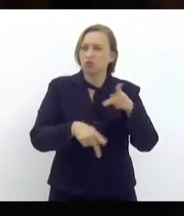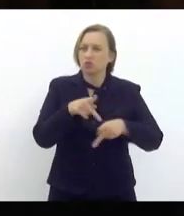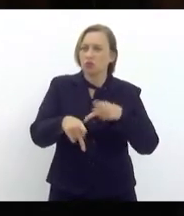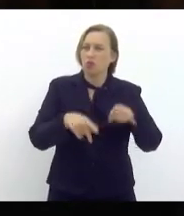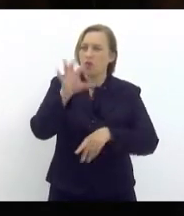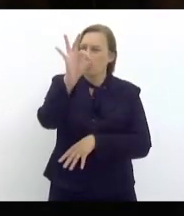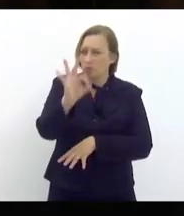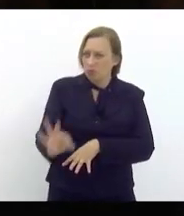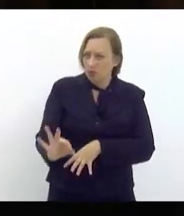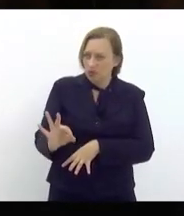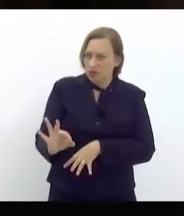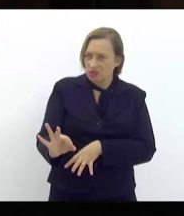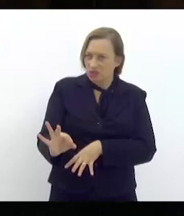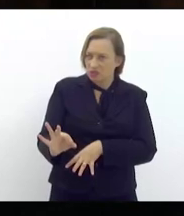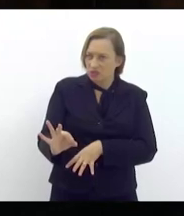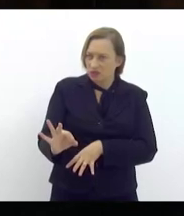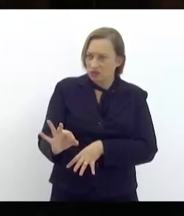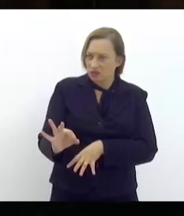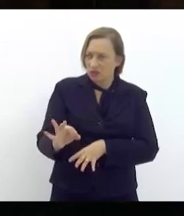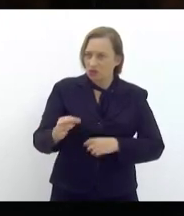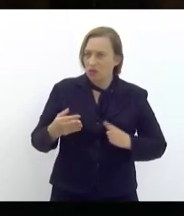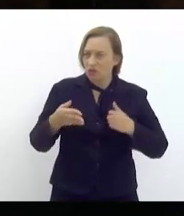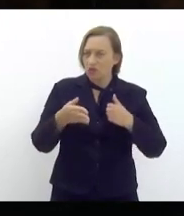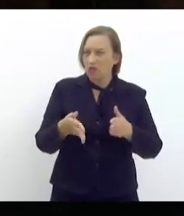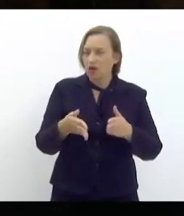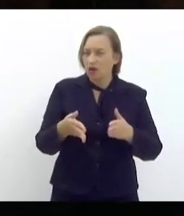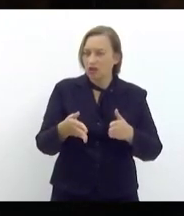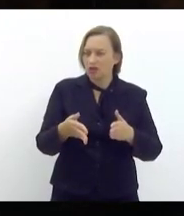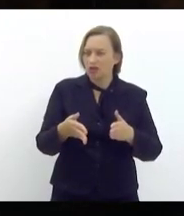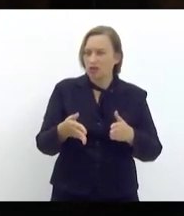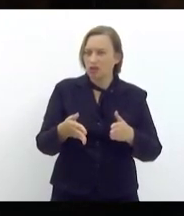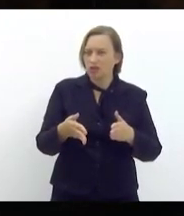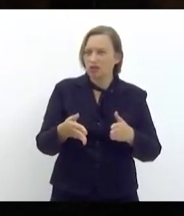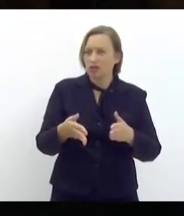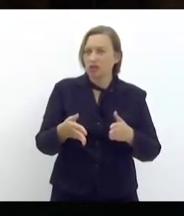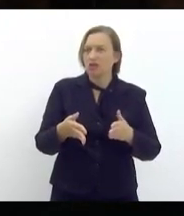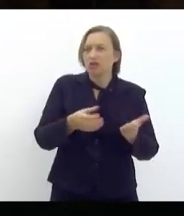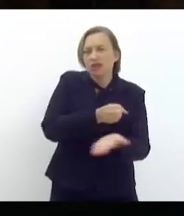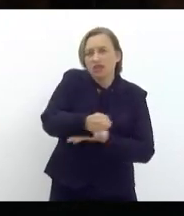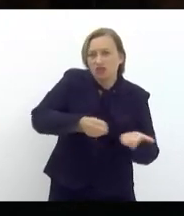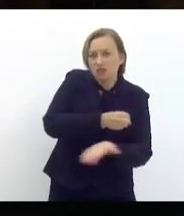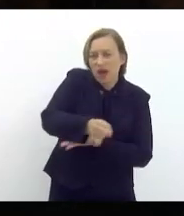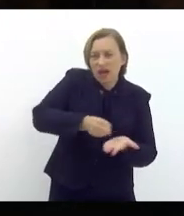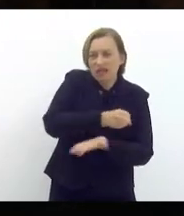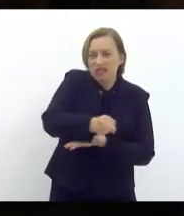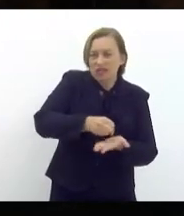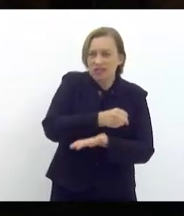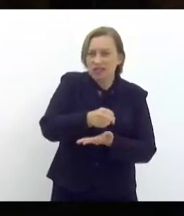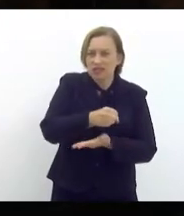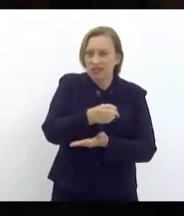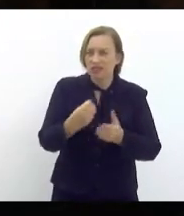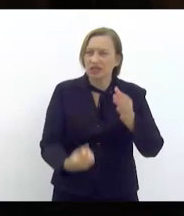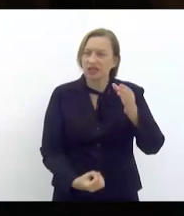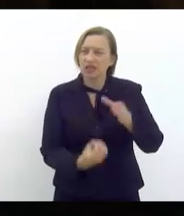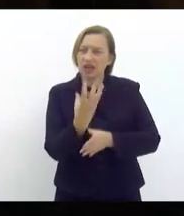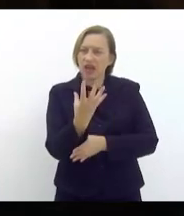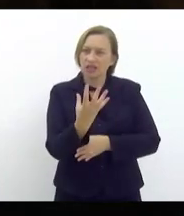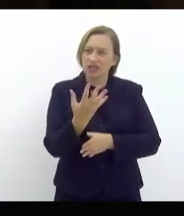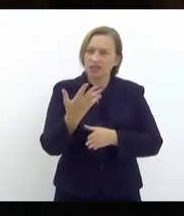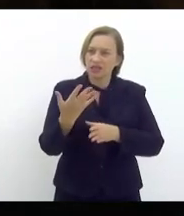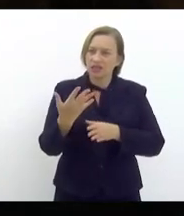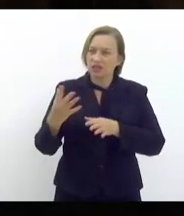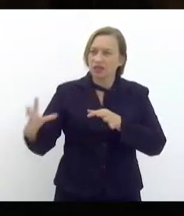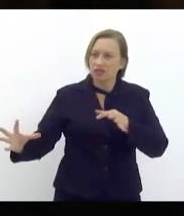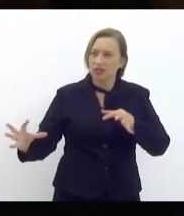percentual destacado em função das bases instaladas diretamente relacionadas ao que a gente tem